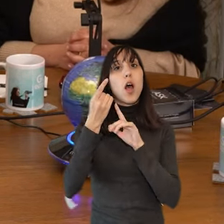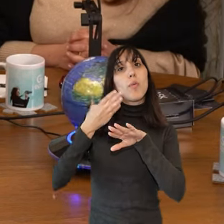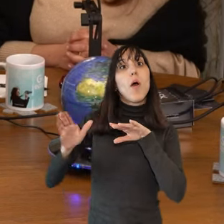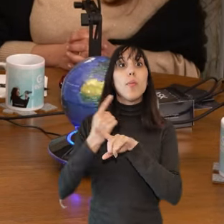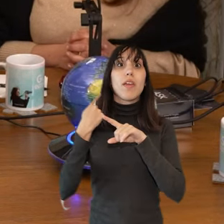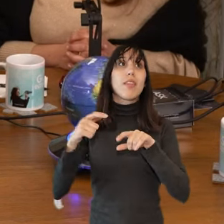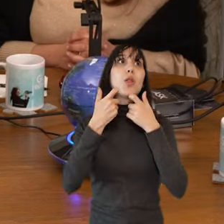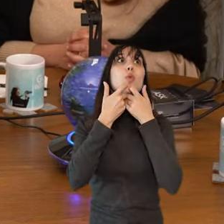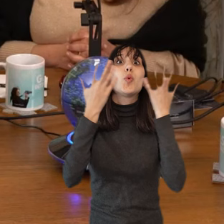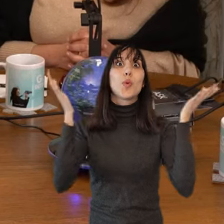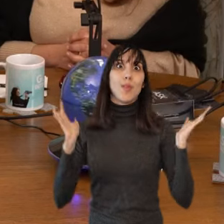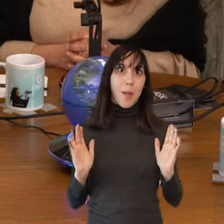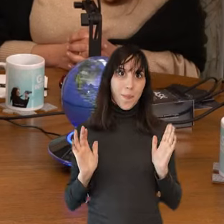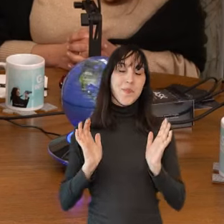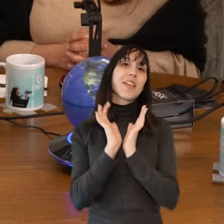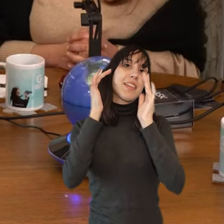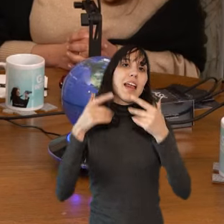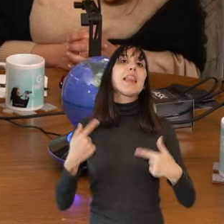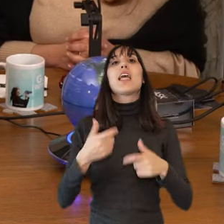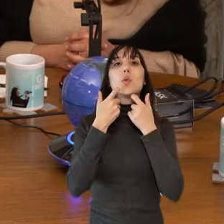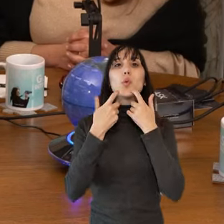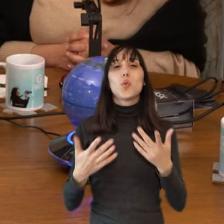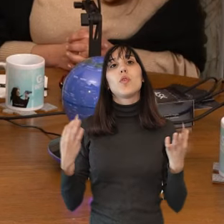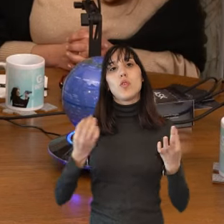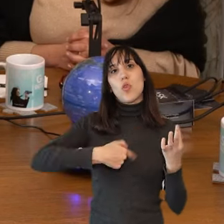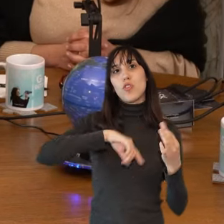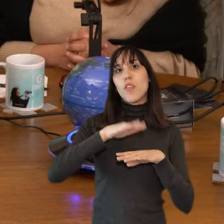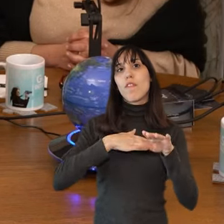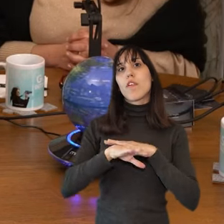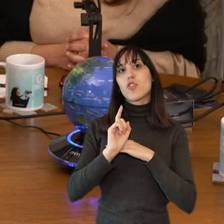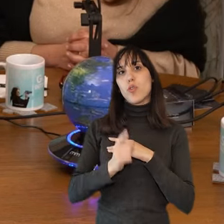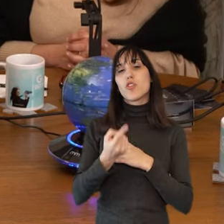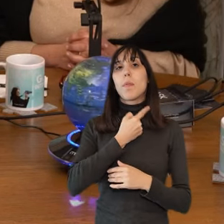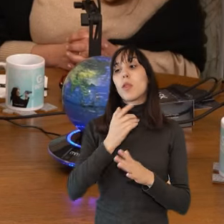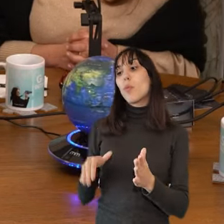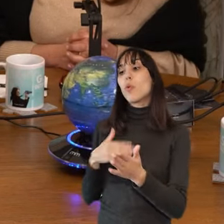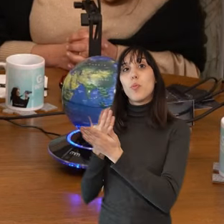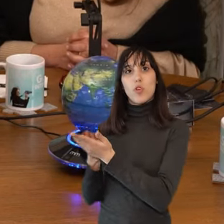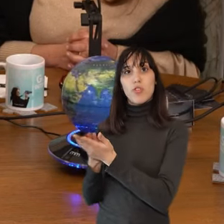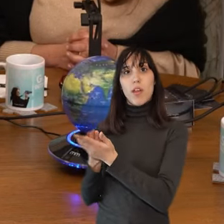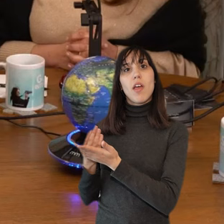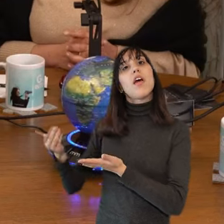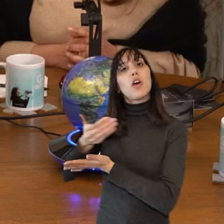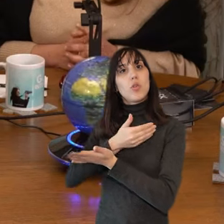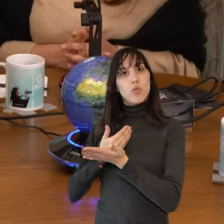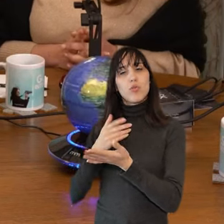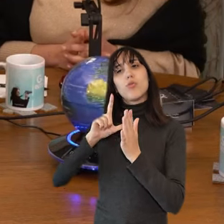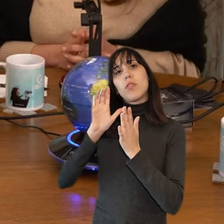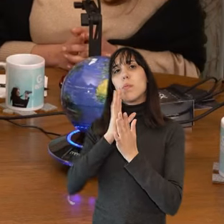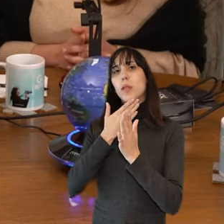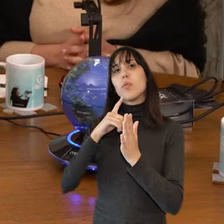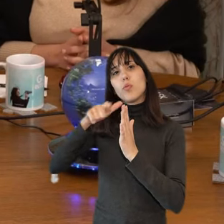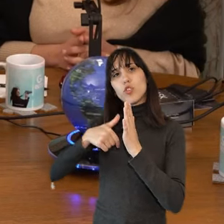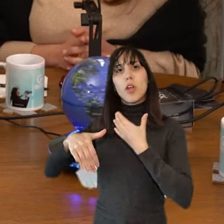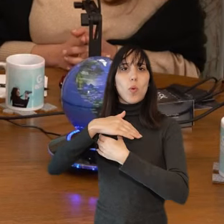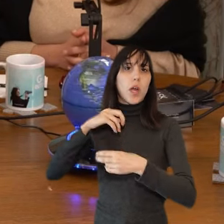existe de tudo não é existe tudo online o que nós fazemos é é realmente eh uma sugestão de recursos para cada projeto para cada